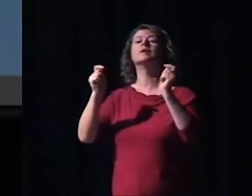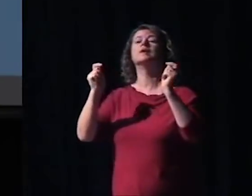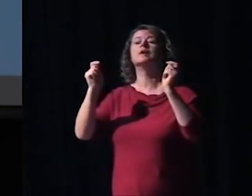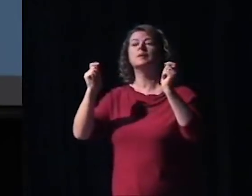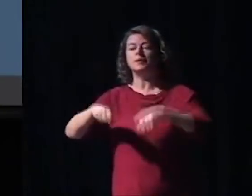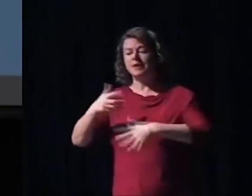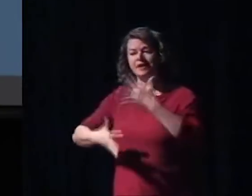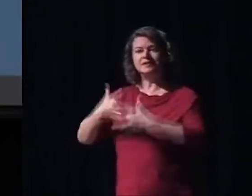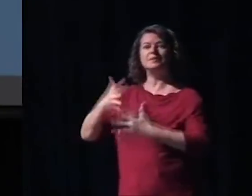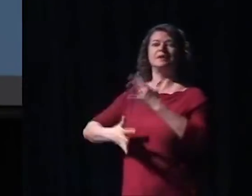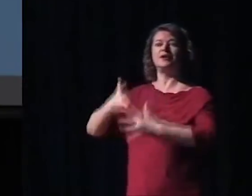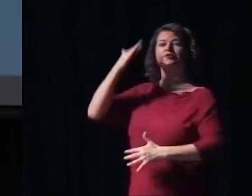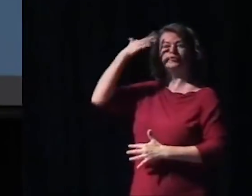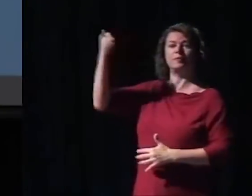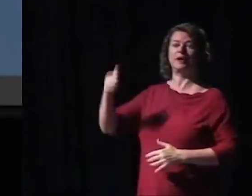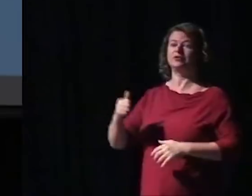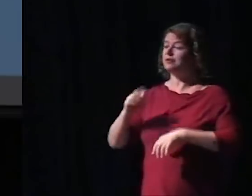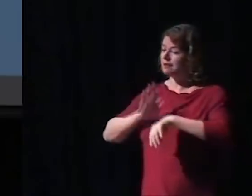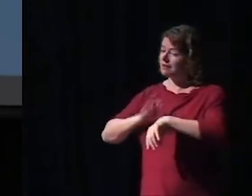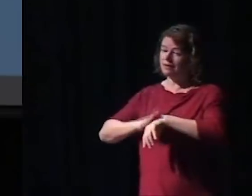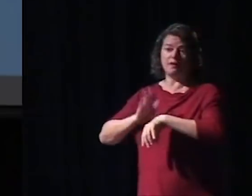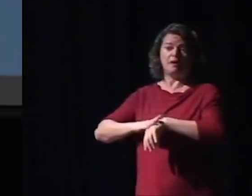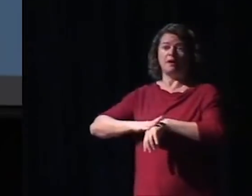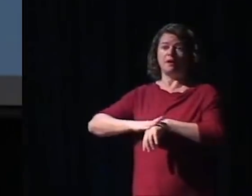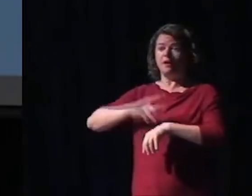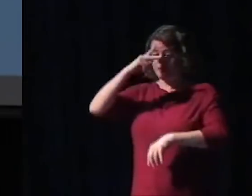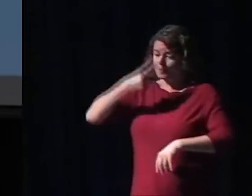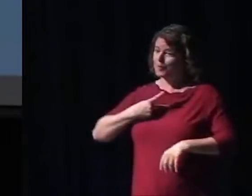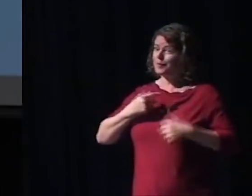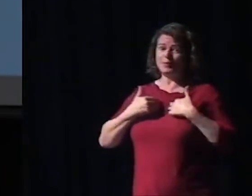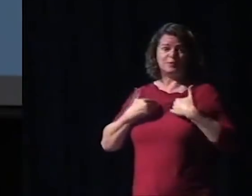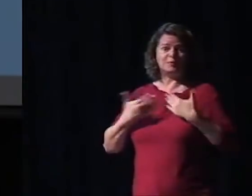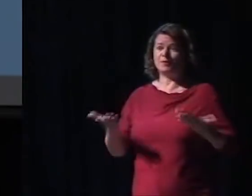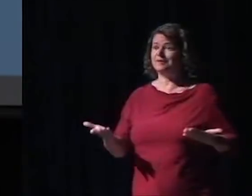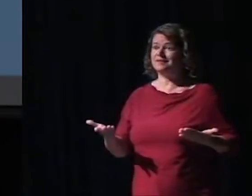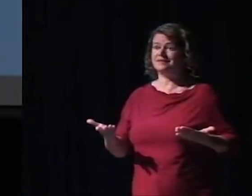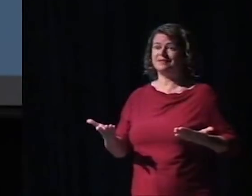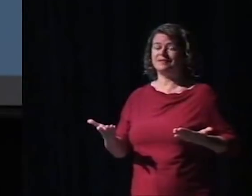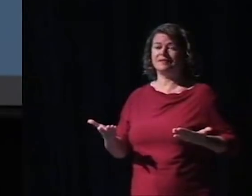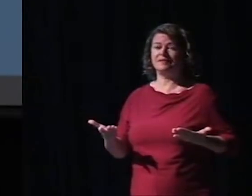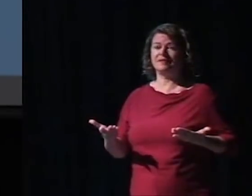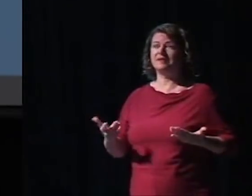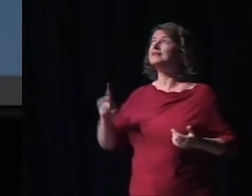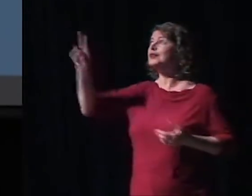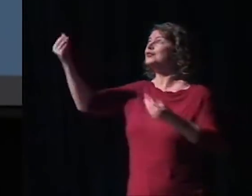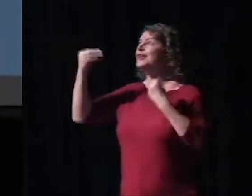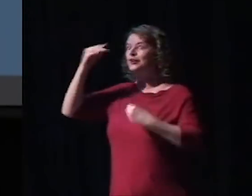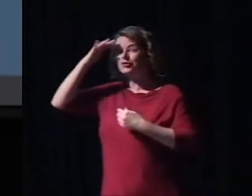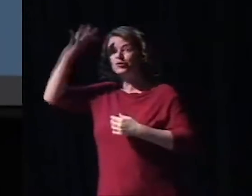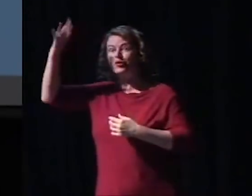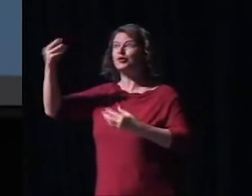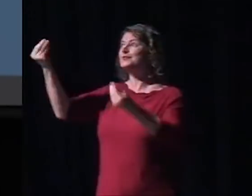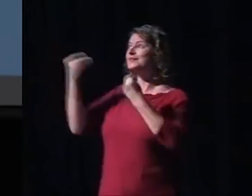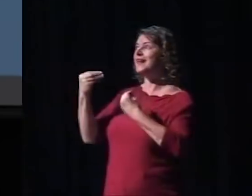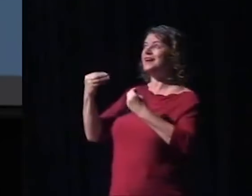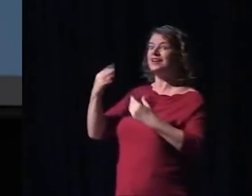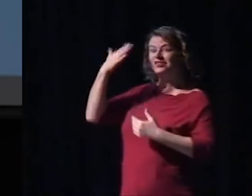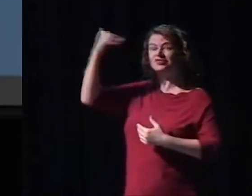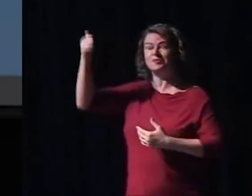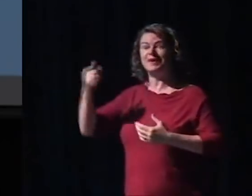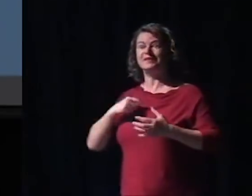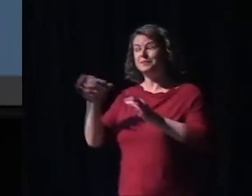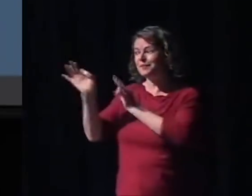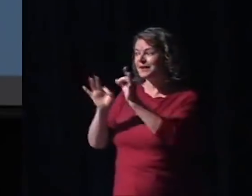quem fecha as portas é você mesmo. Só quem atropela os sonhos de Deus é você. Deus havia prometido para